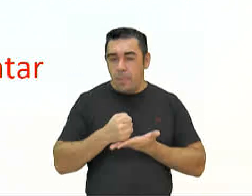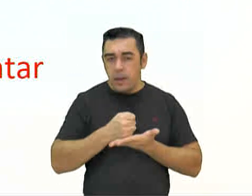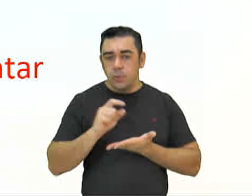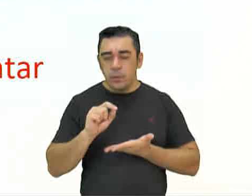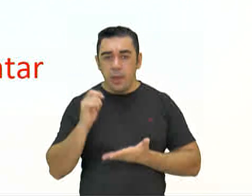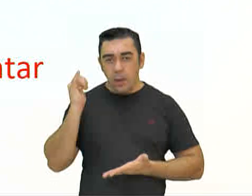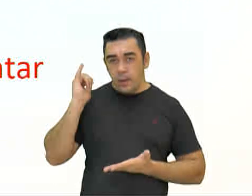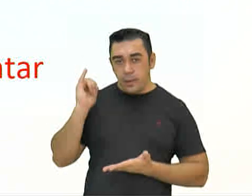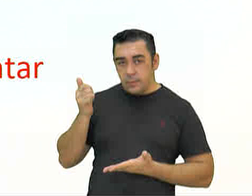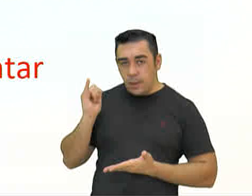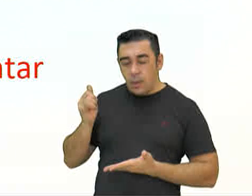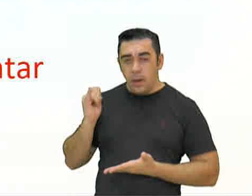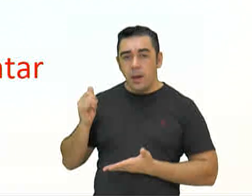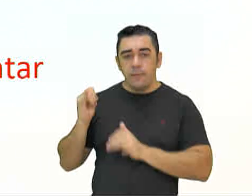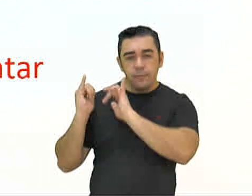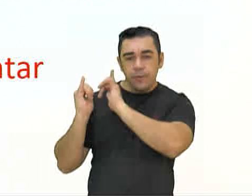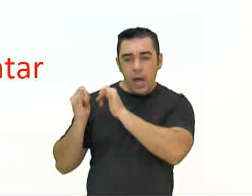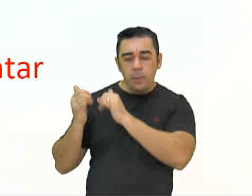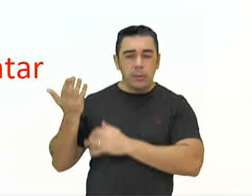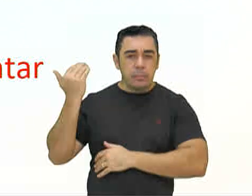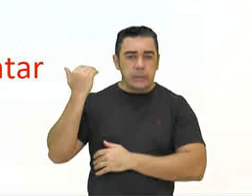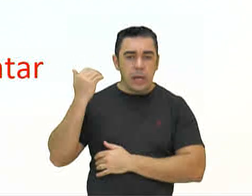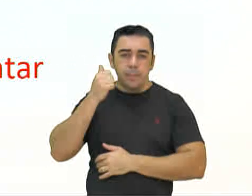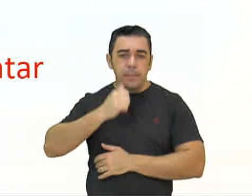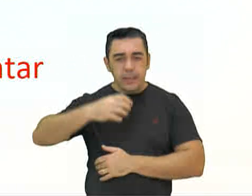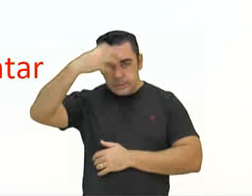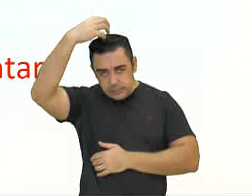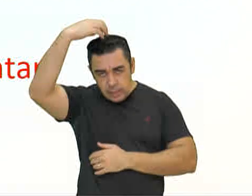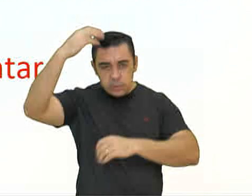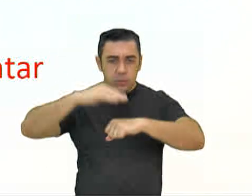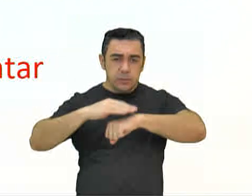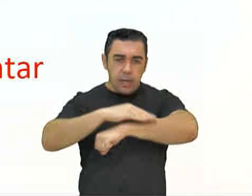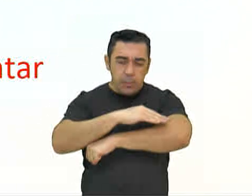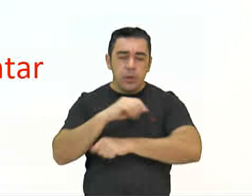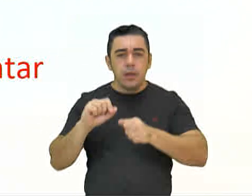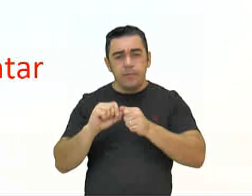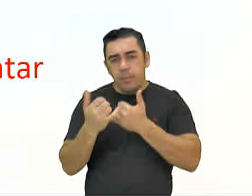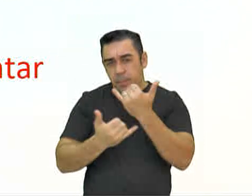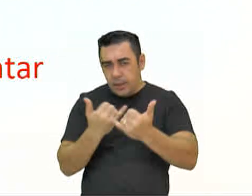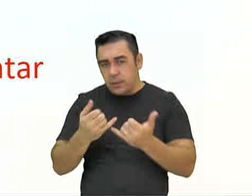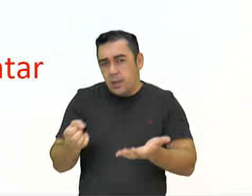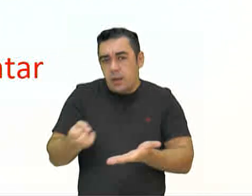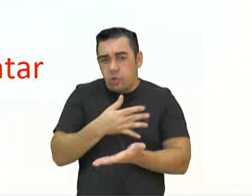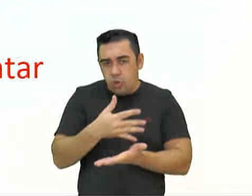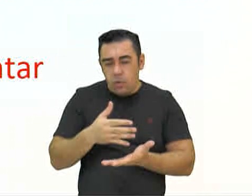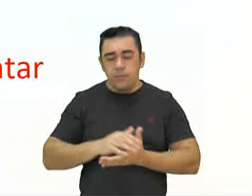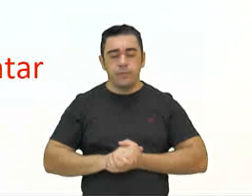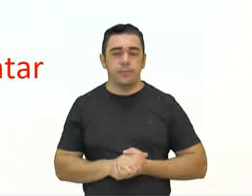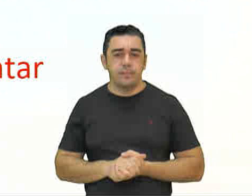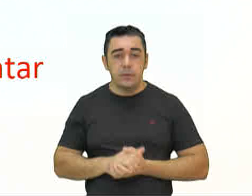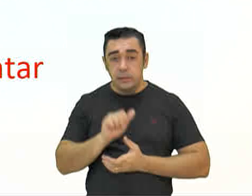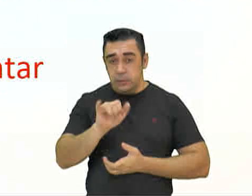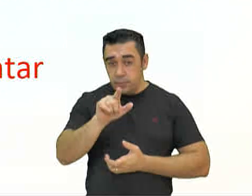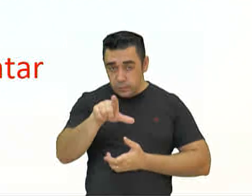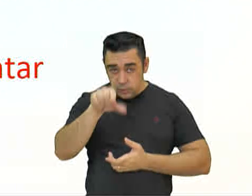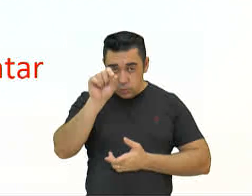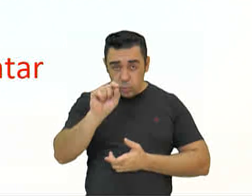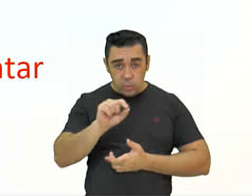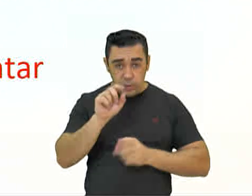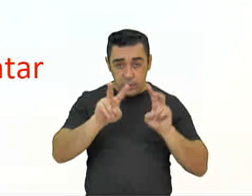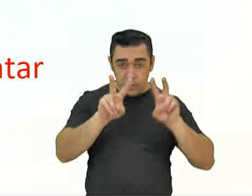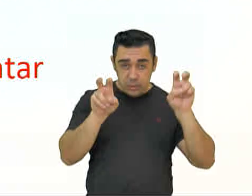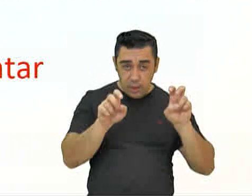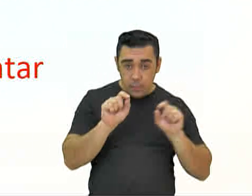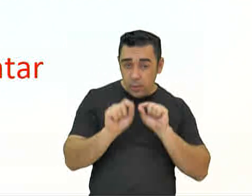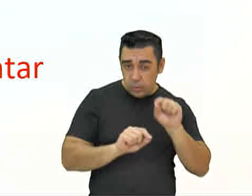Sapo é um conto conhecido, então ele meio faz uma paródia, né? Ele brinca aí com esse conto, faz uma nova versão. Se você escolher por aspectos